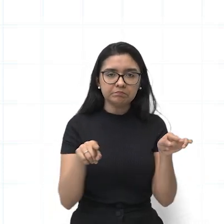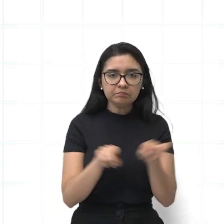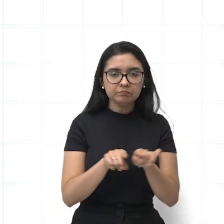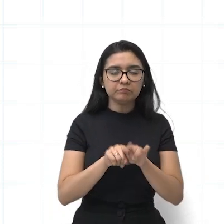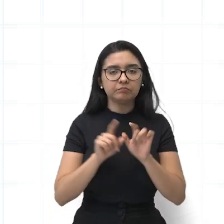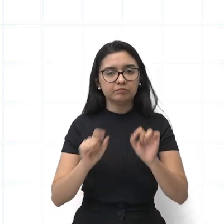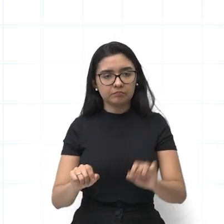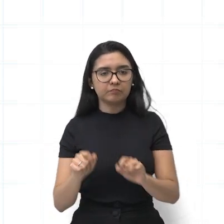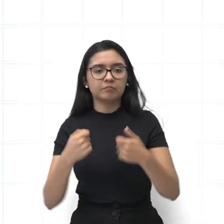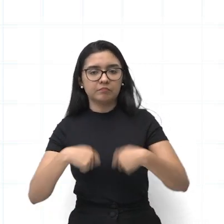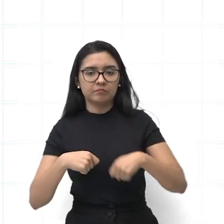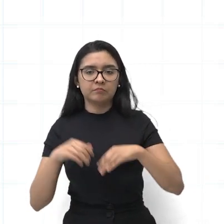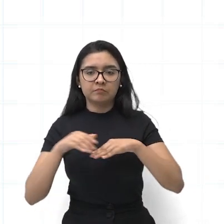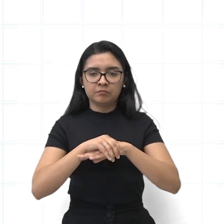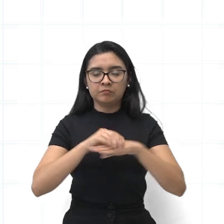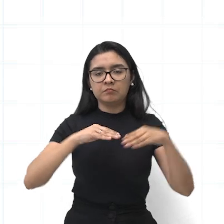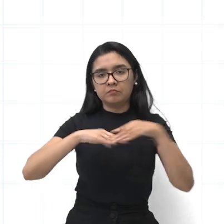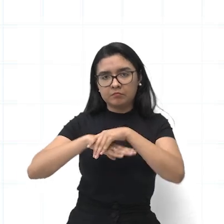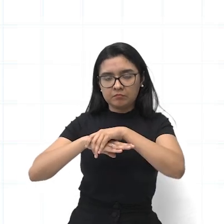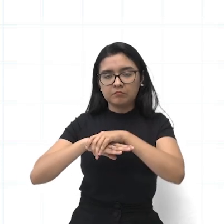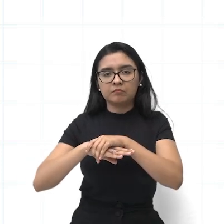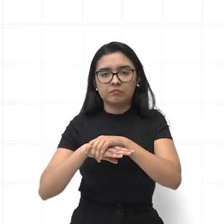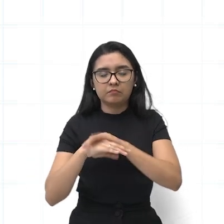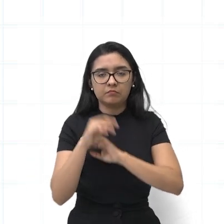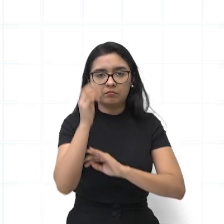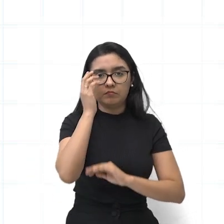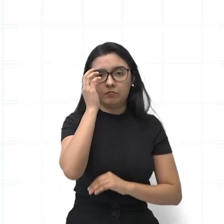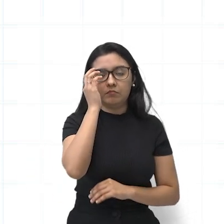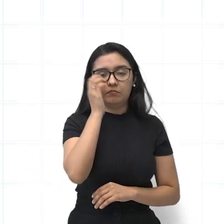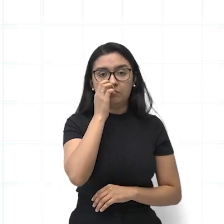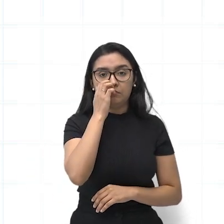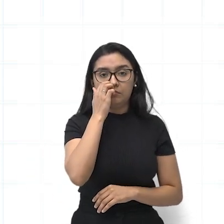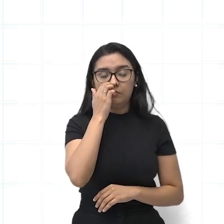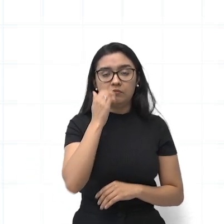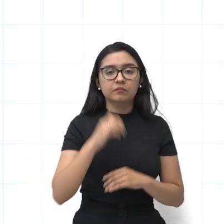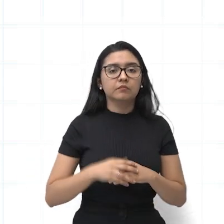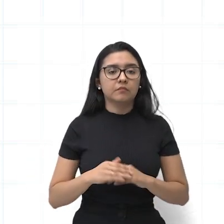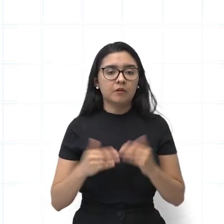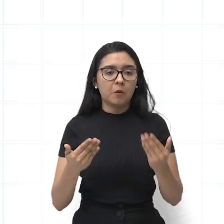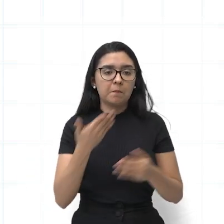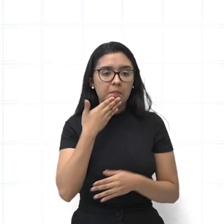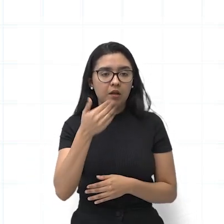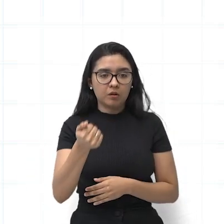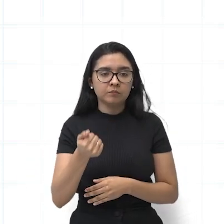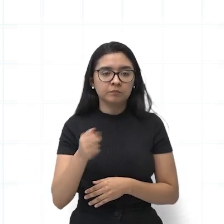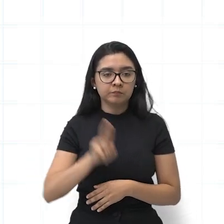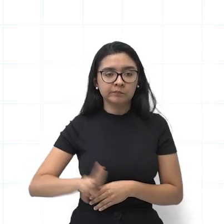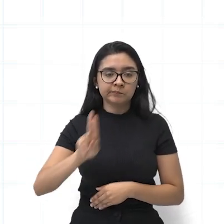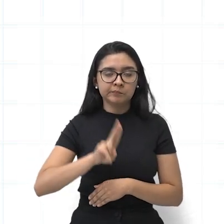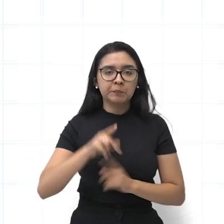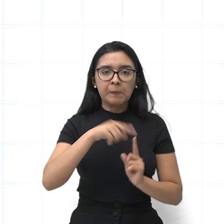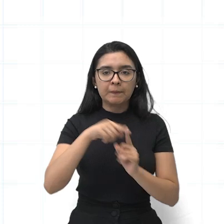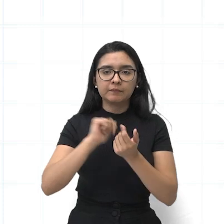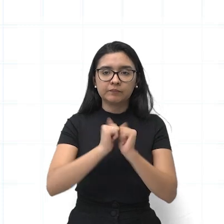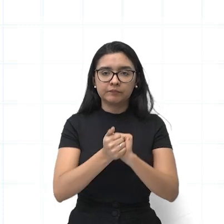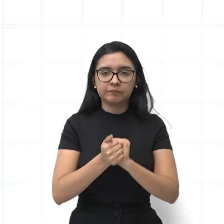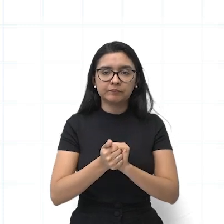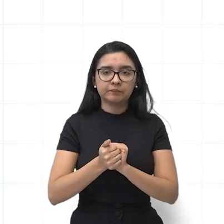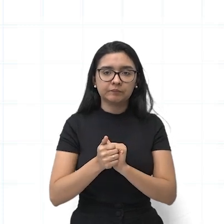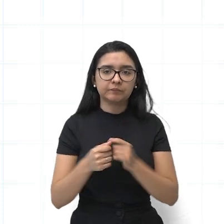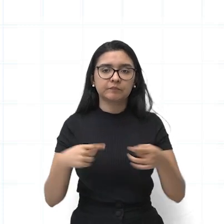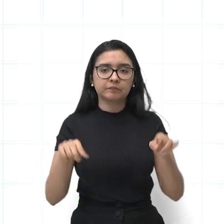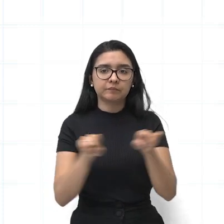olhar sempre do calçado fechado, tendo em vista que são os mais apropriados. E aí é